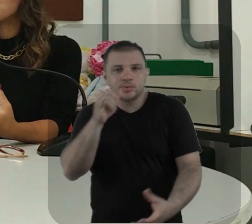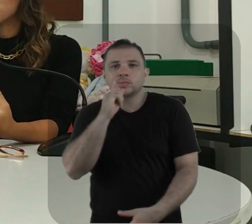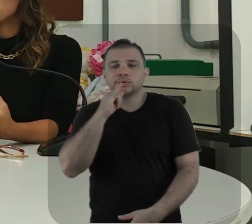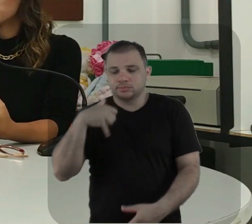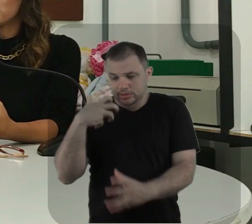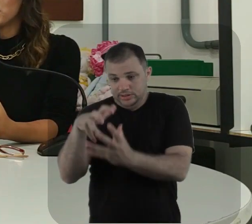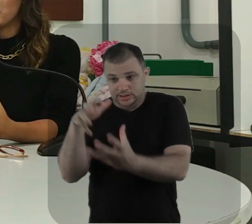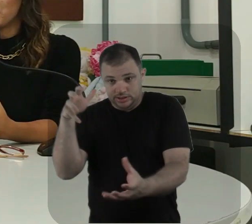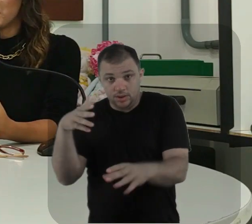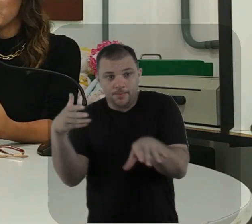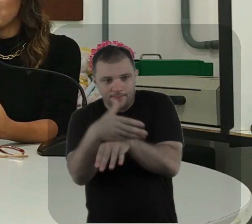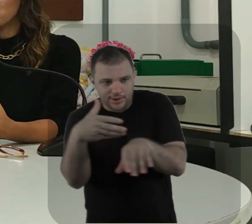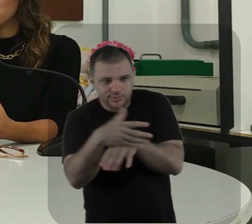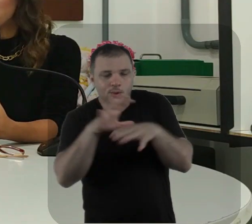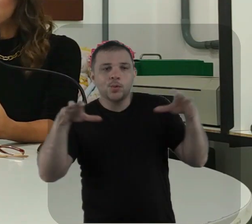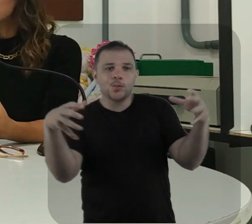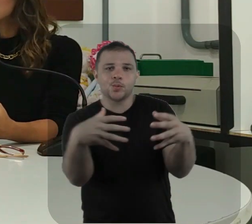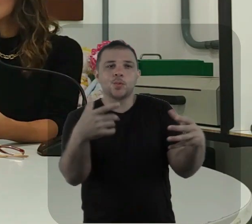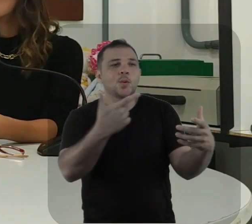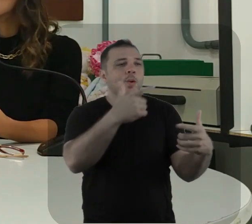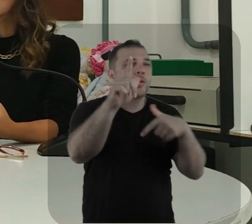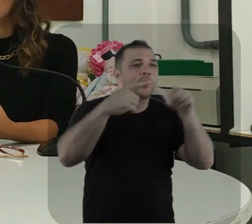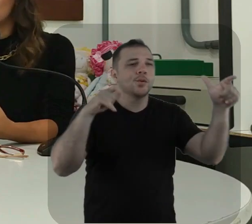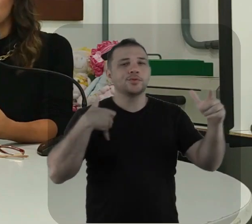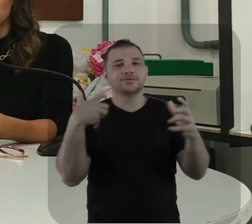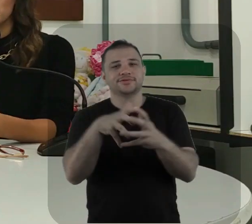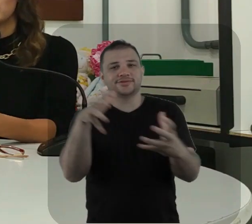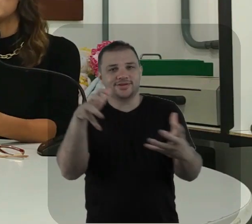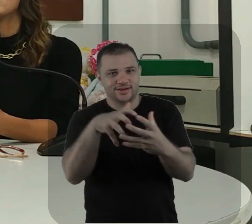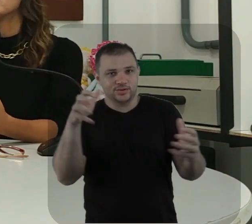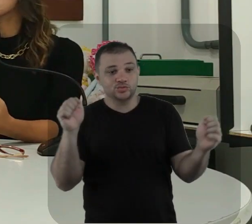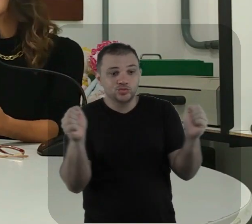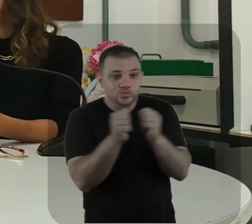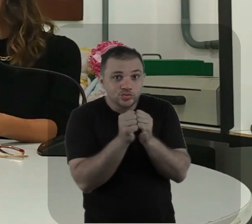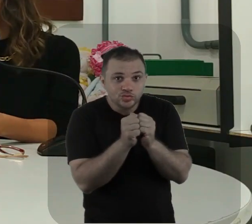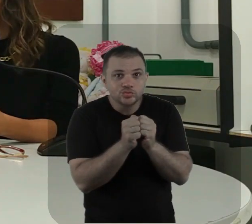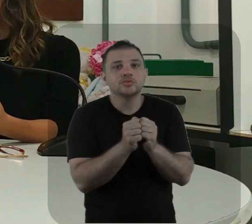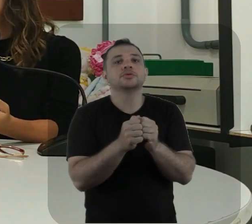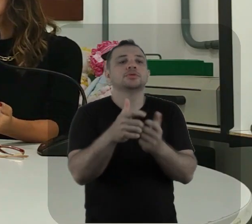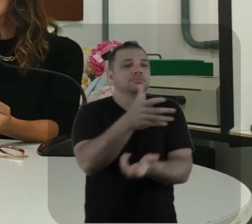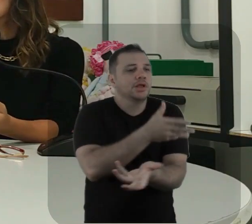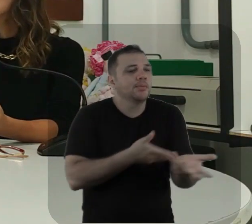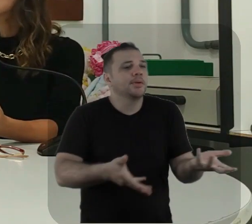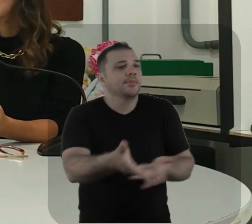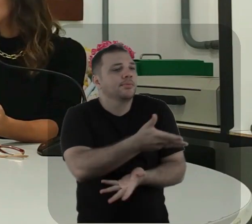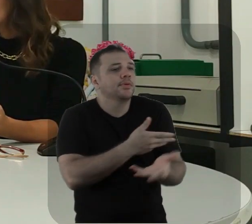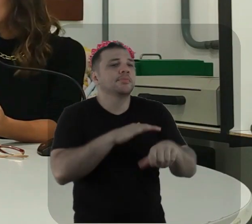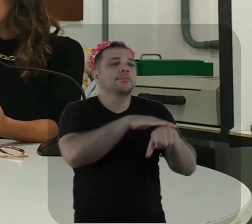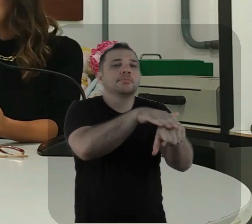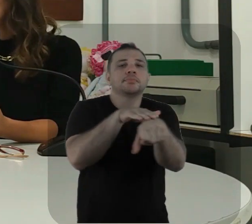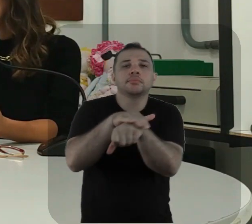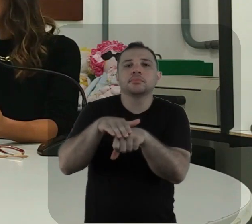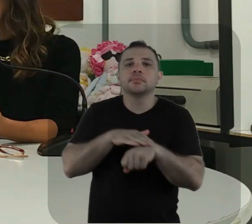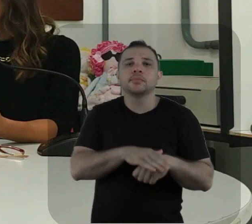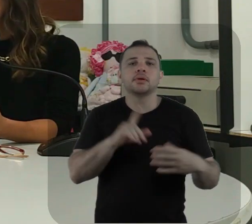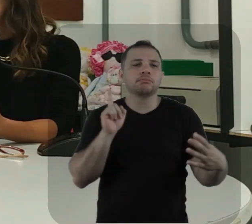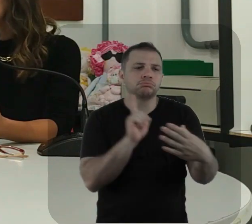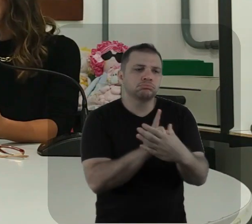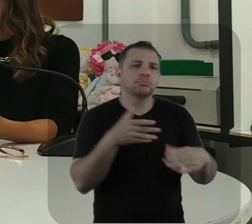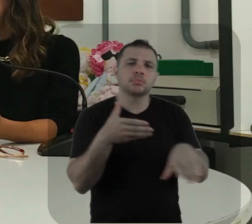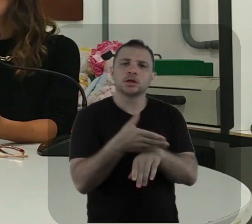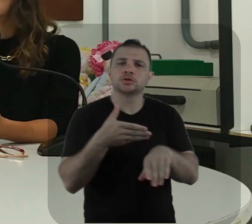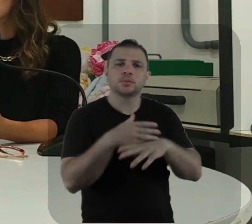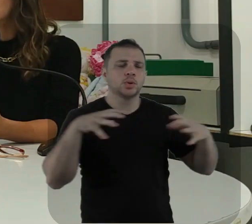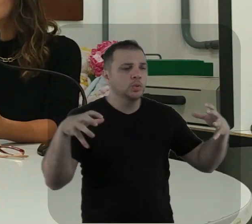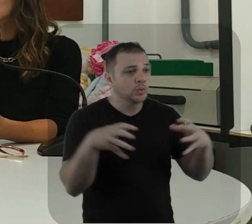idoso participar de um grupo identificatório, né? De sim, conviver com outros idosos, de se manter ativo, de oxigenar mesmo a cabeça,